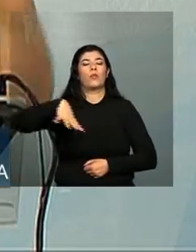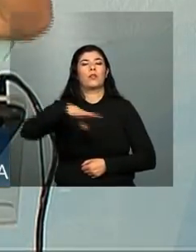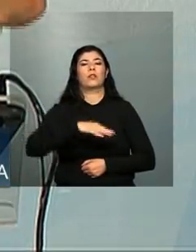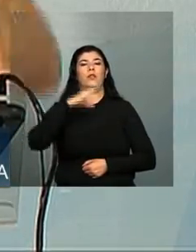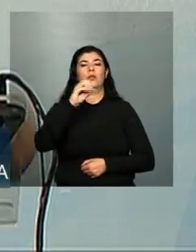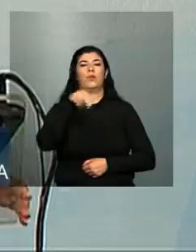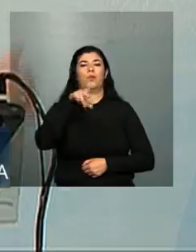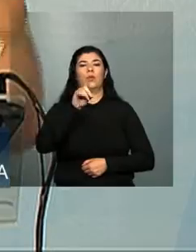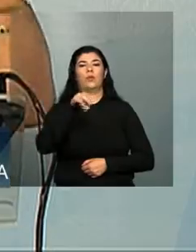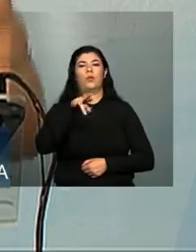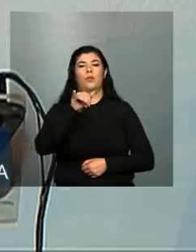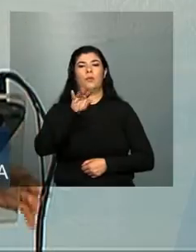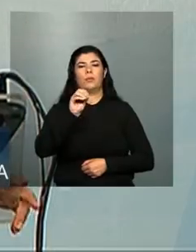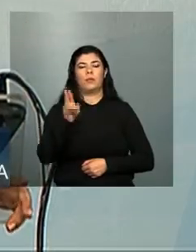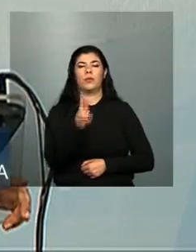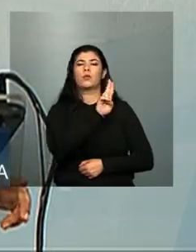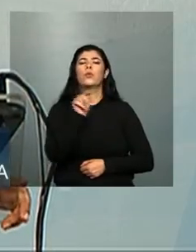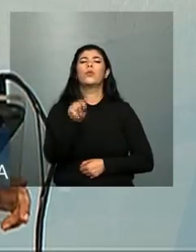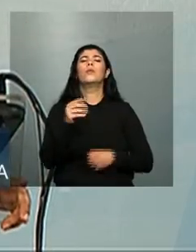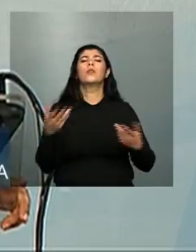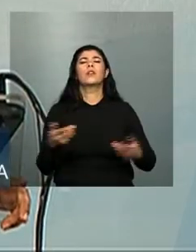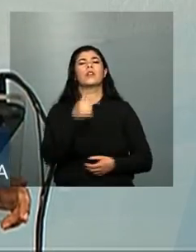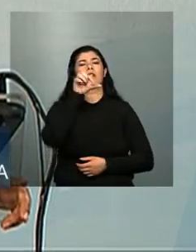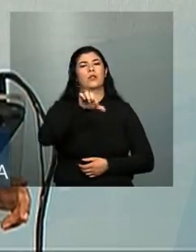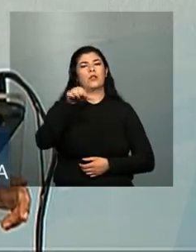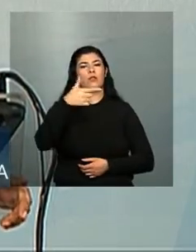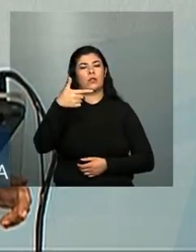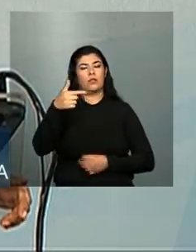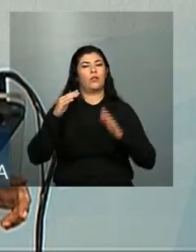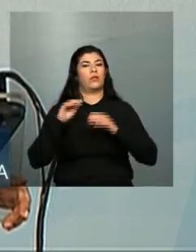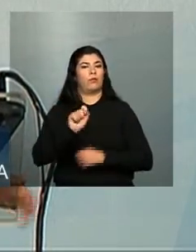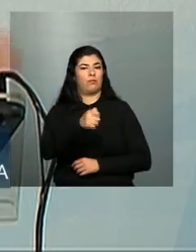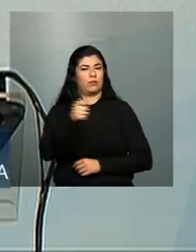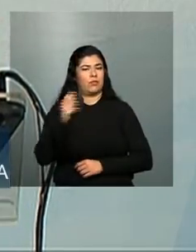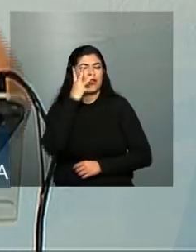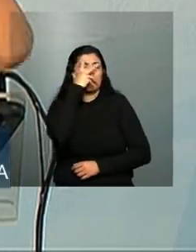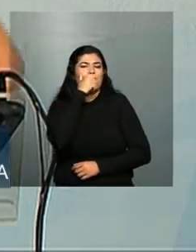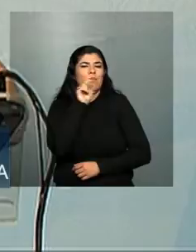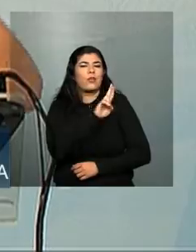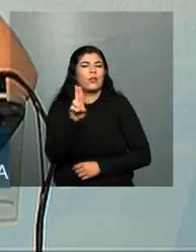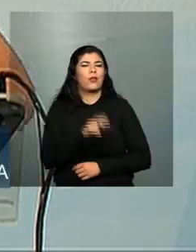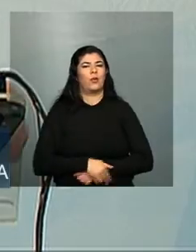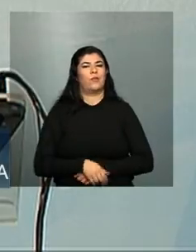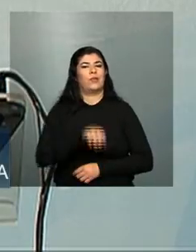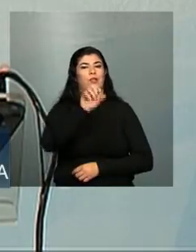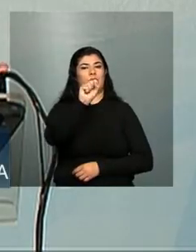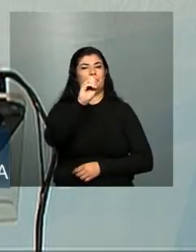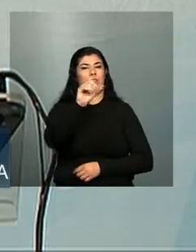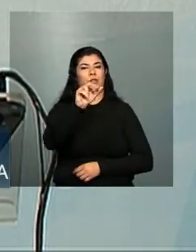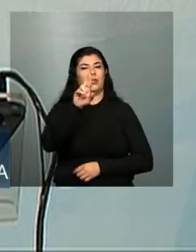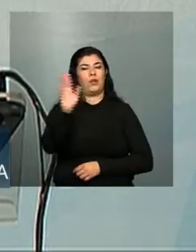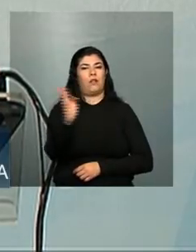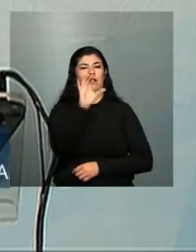nós estamos hoje entregando as 922 chaves, é muito bonito. Chama Solar das Princesas,